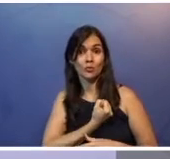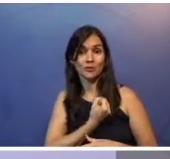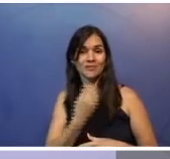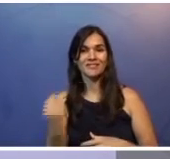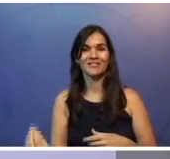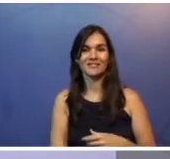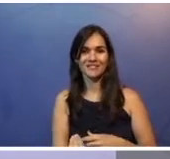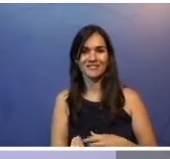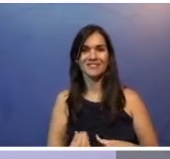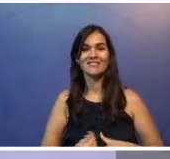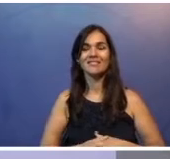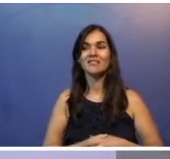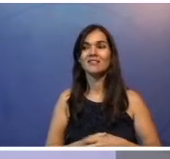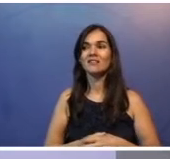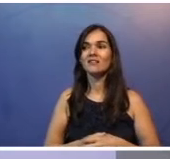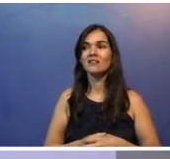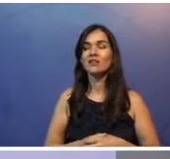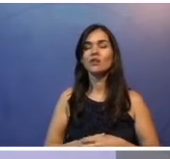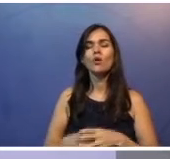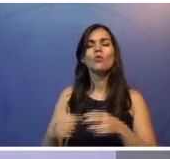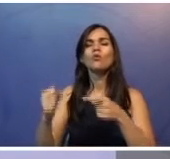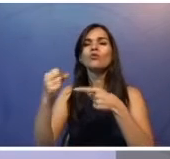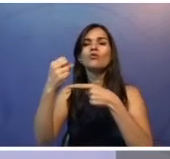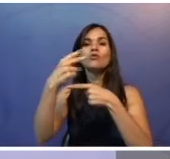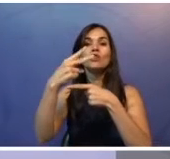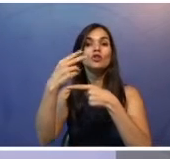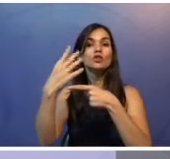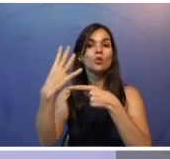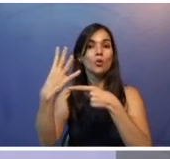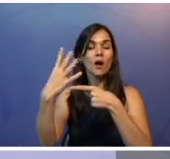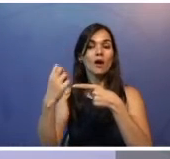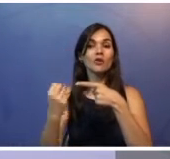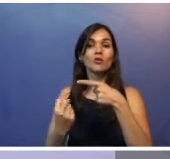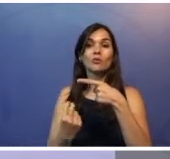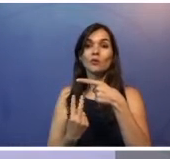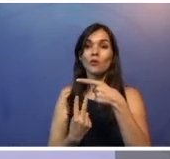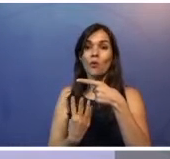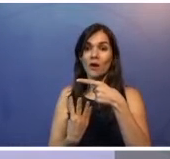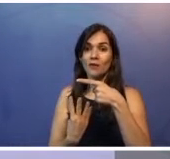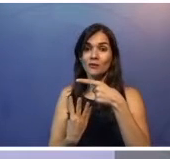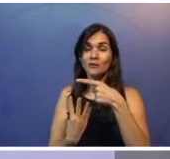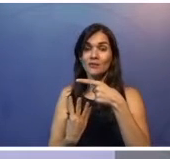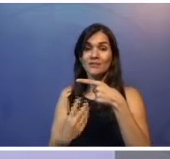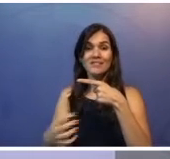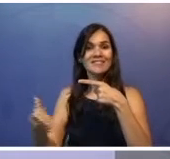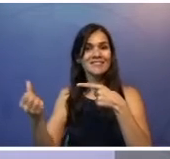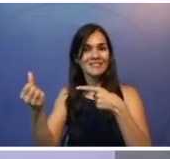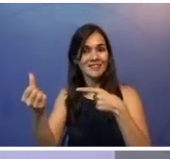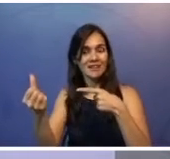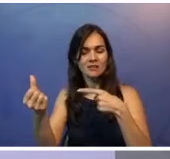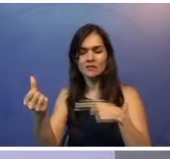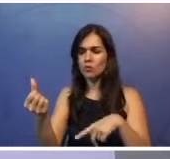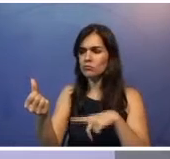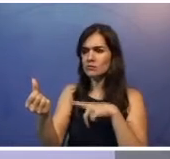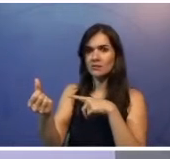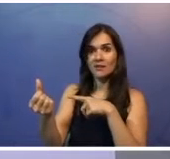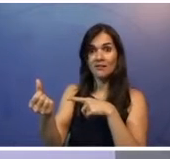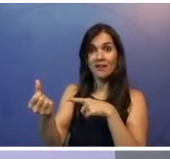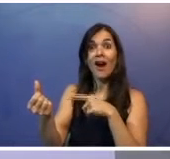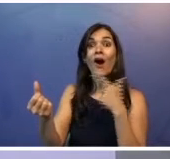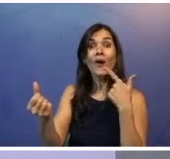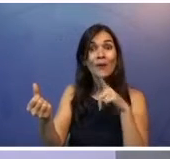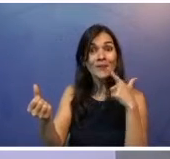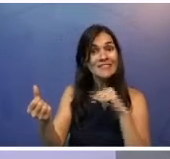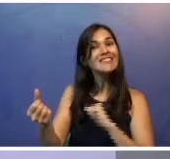estão fazendo a soma em cima vai dar 24 em 24 / 4 das 6 horas se ele